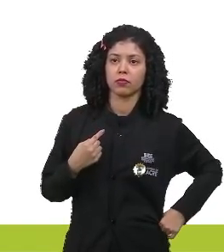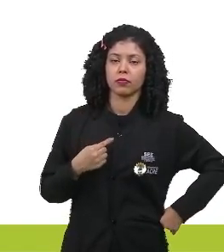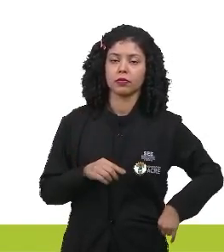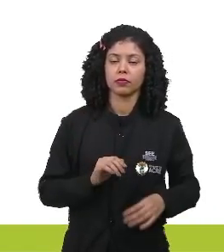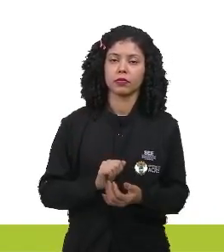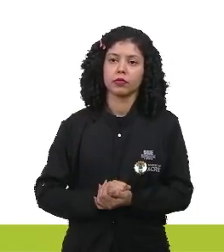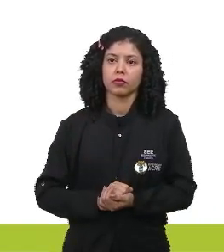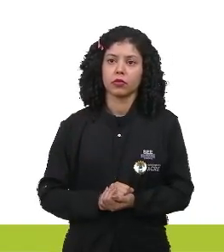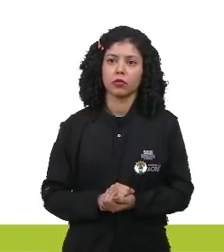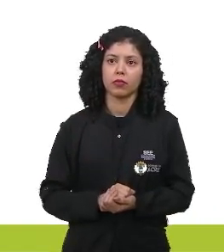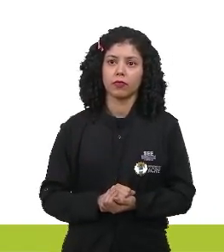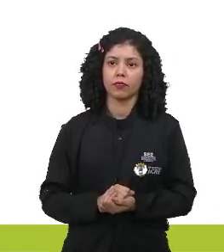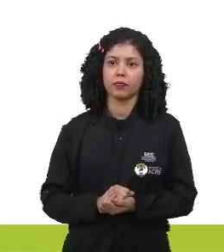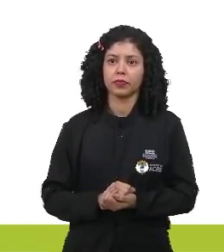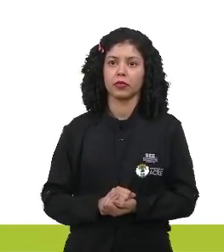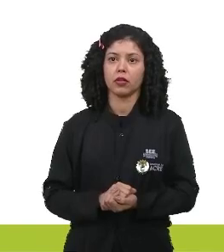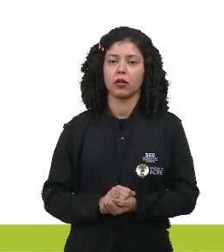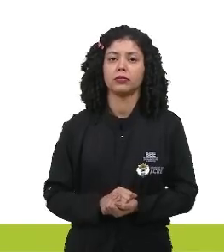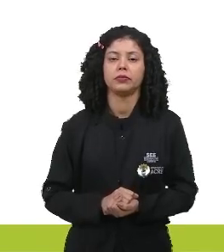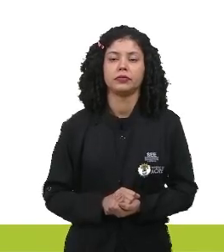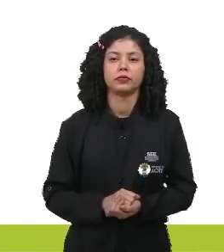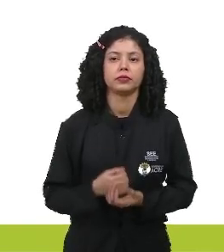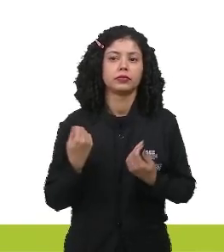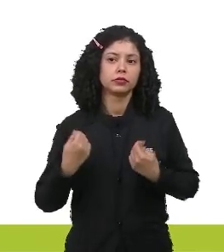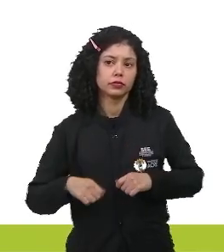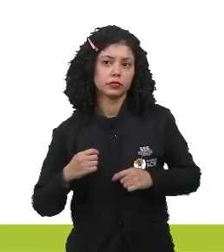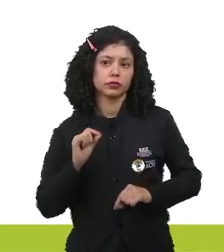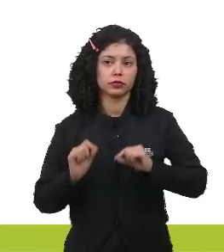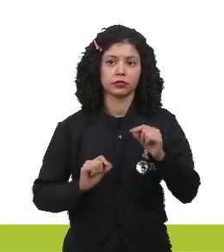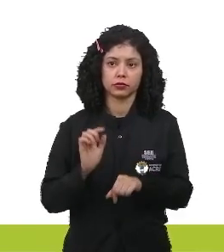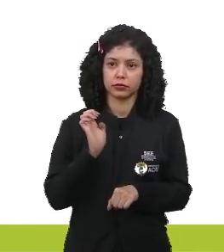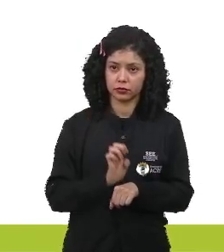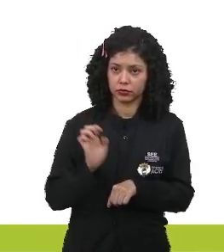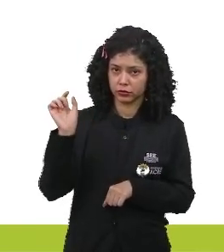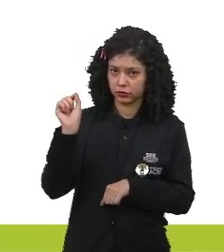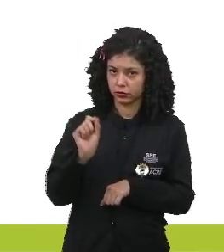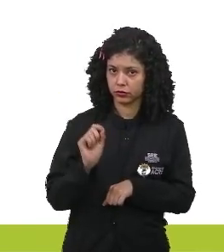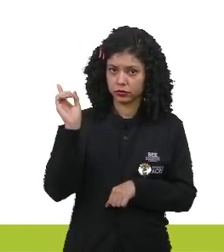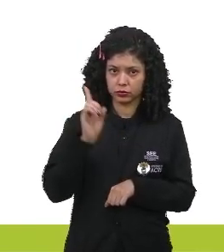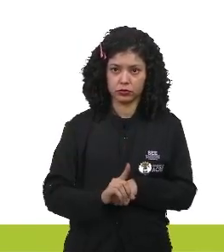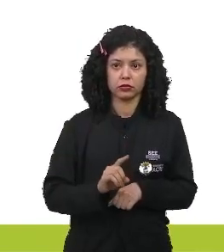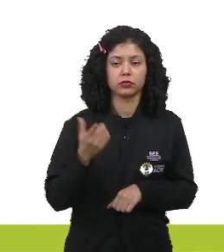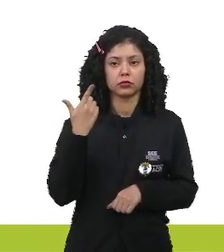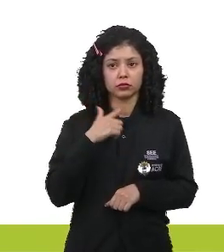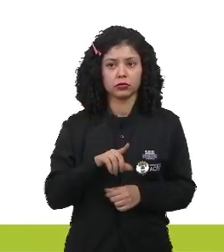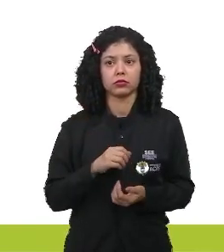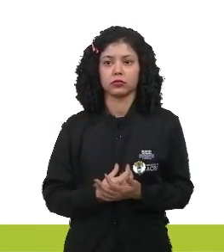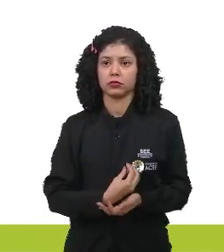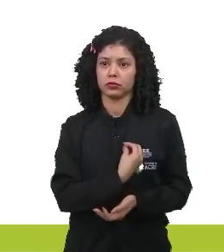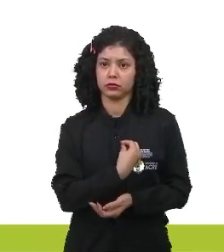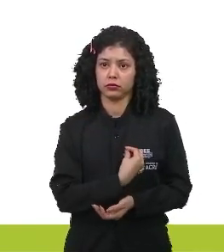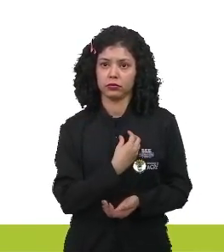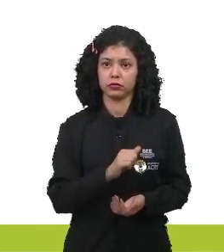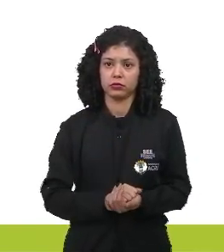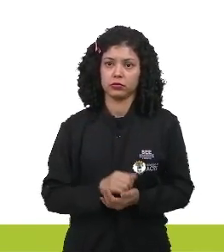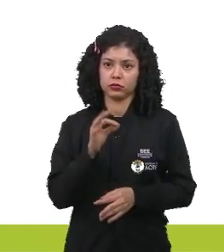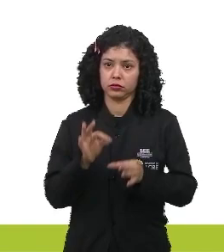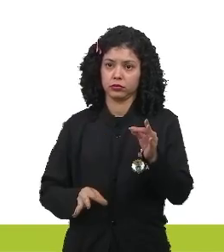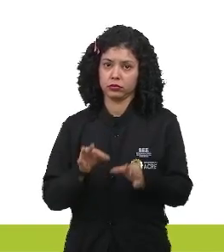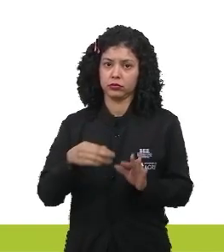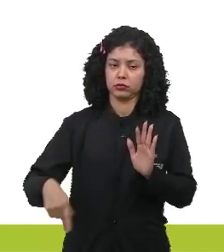Então vai ser necessário esse estado de direito para garantir vida